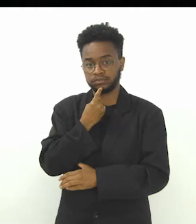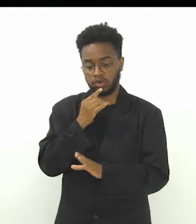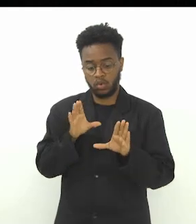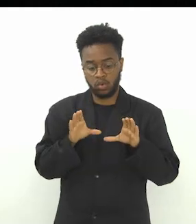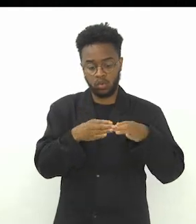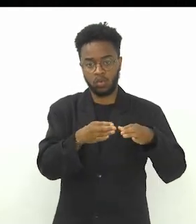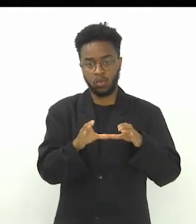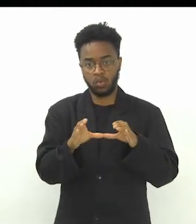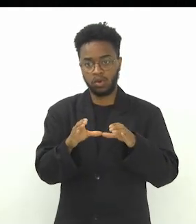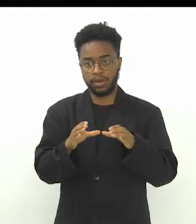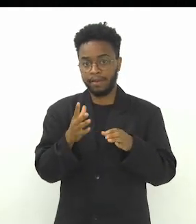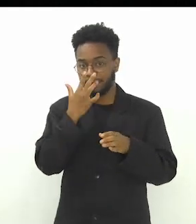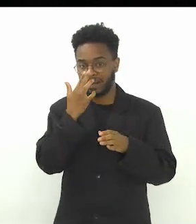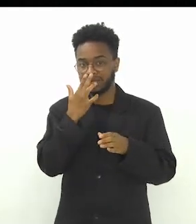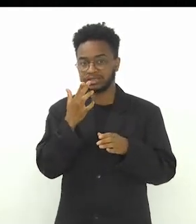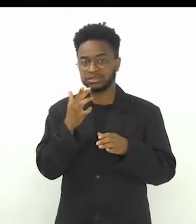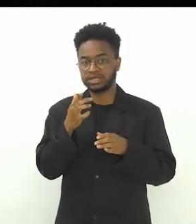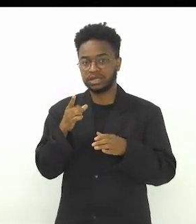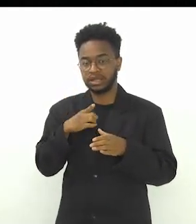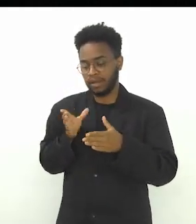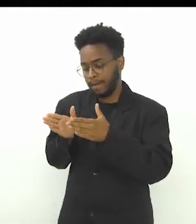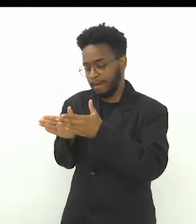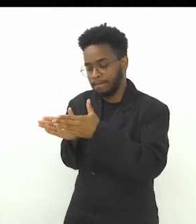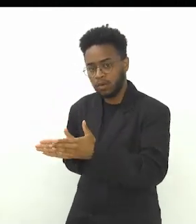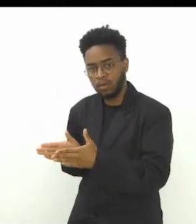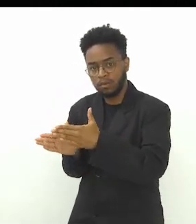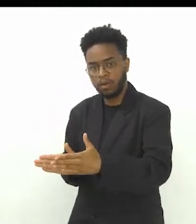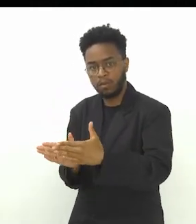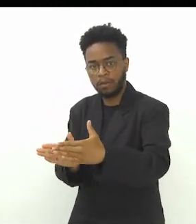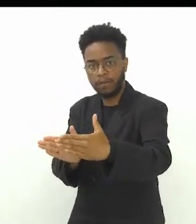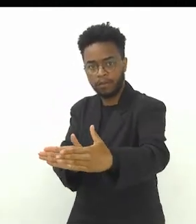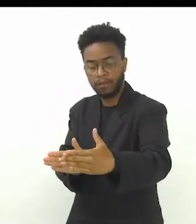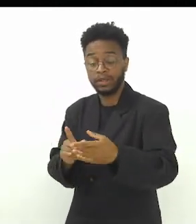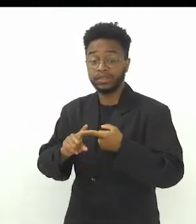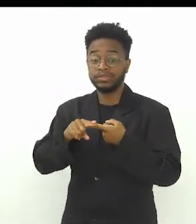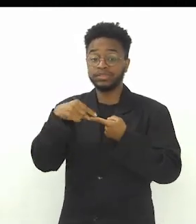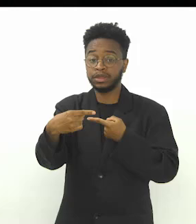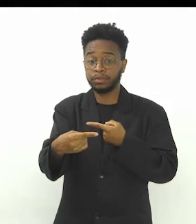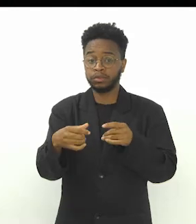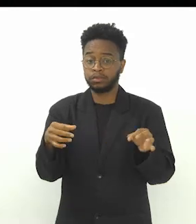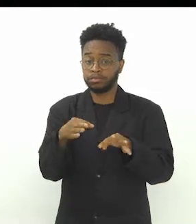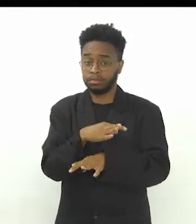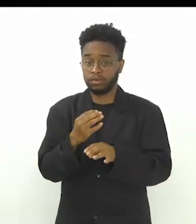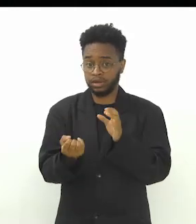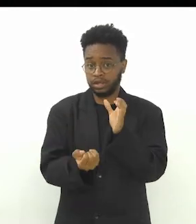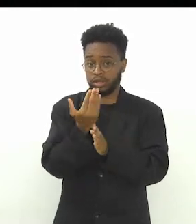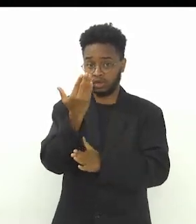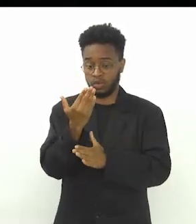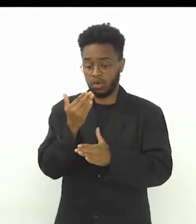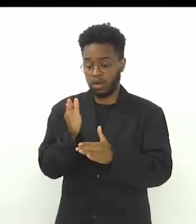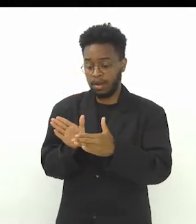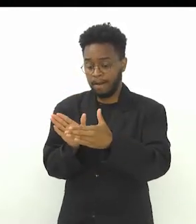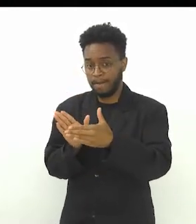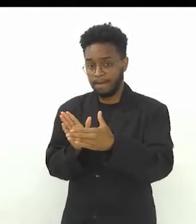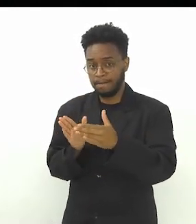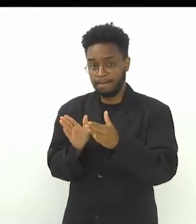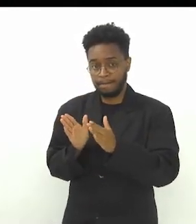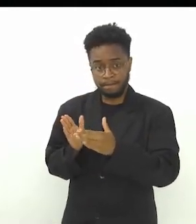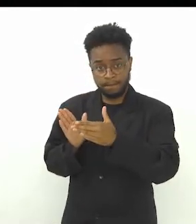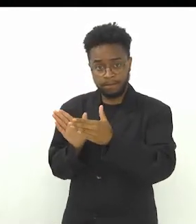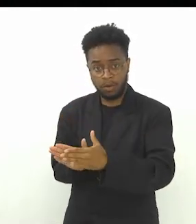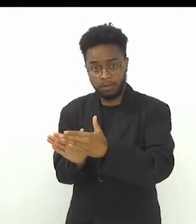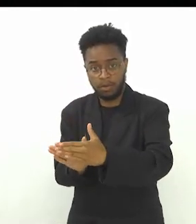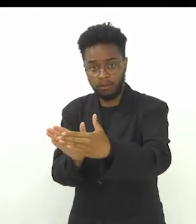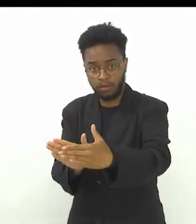e é como se a gente dividisse a Sapucaí em pedaços, né? Uhum. E depois que a gente cria todas essas cenas e fica gravado na